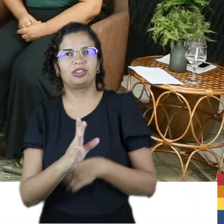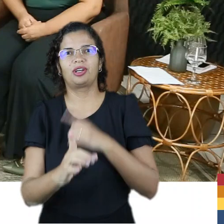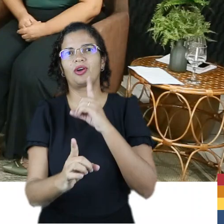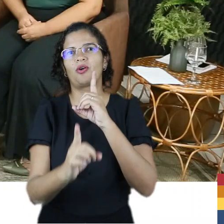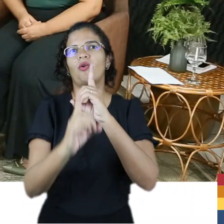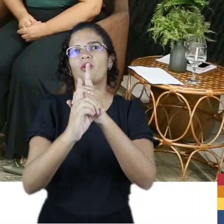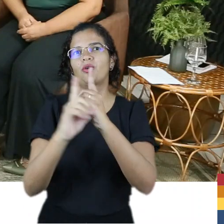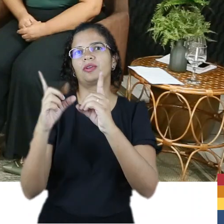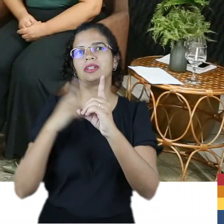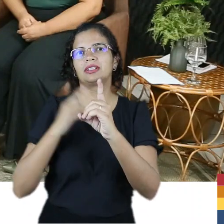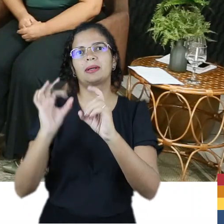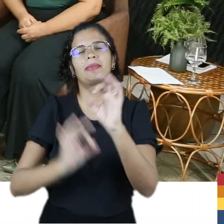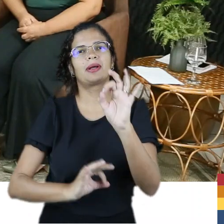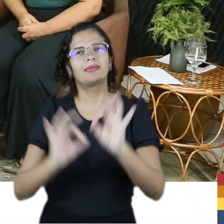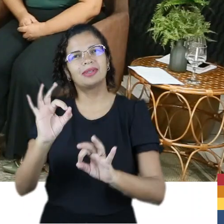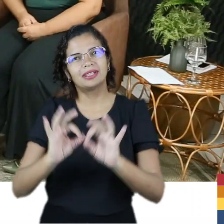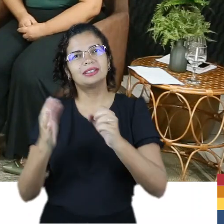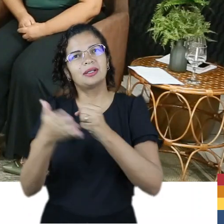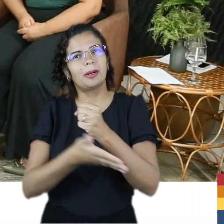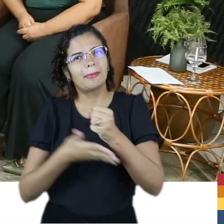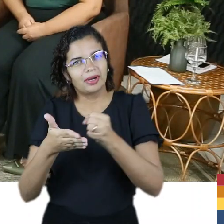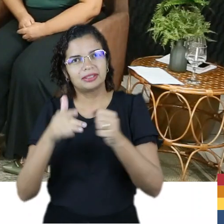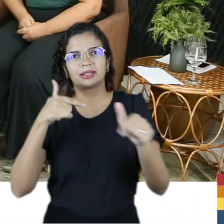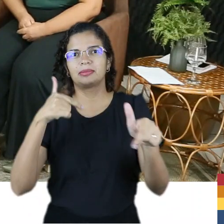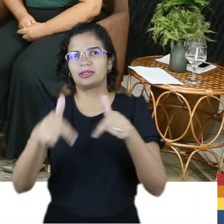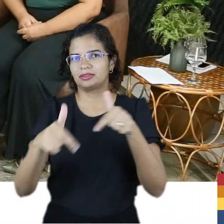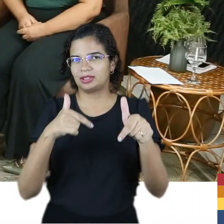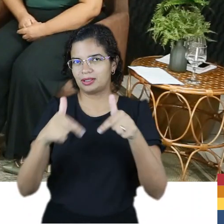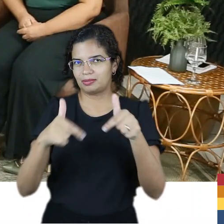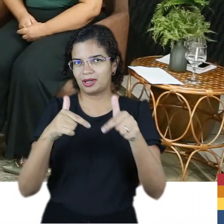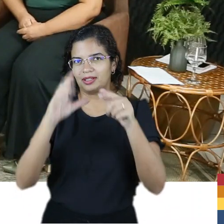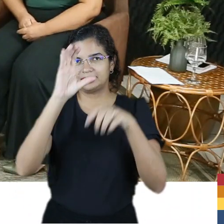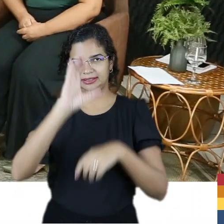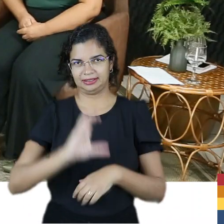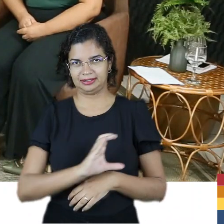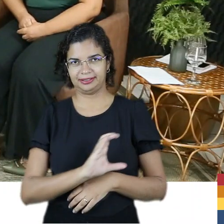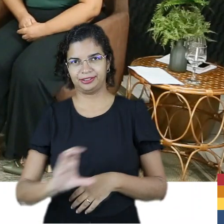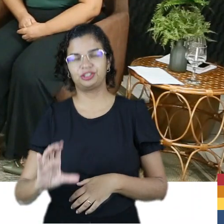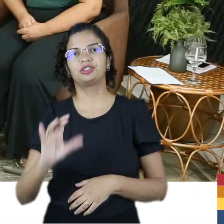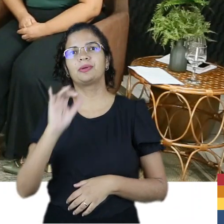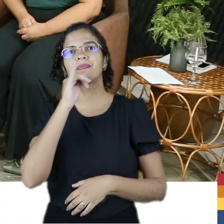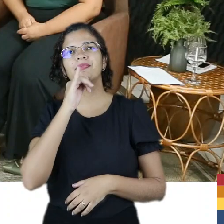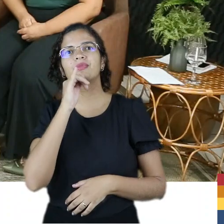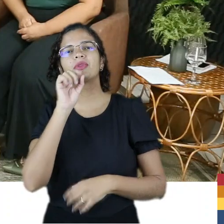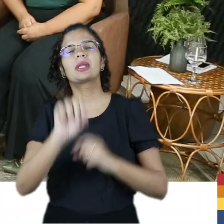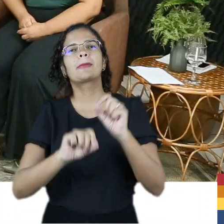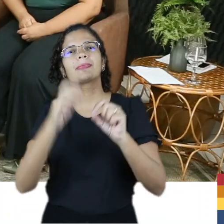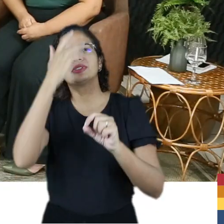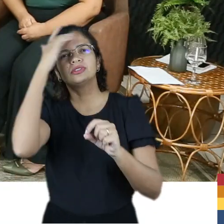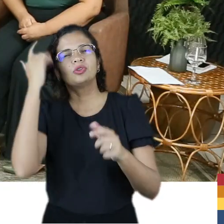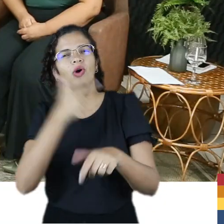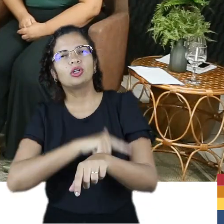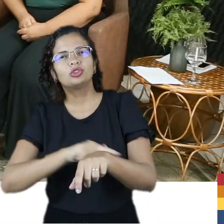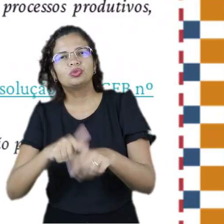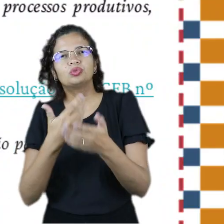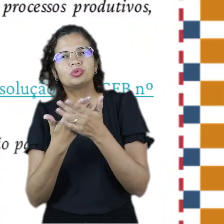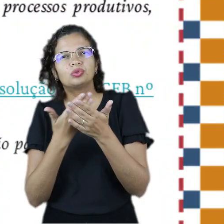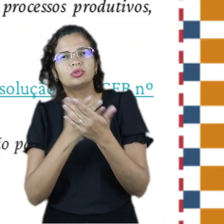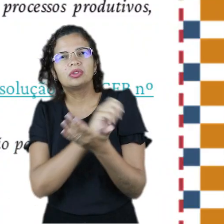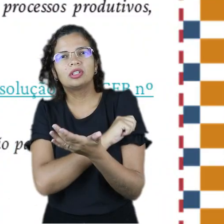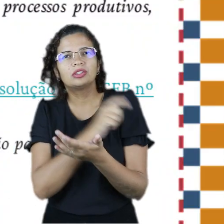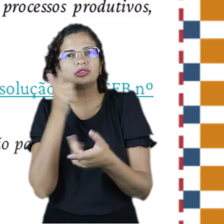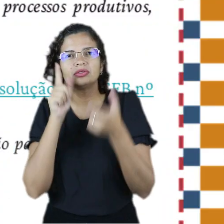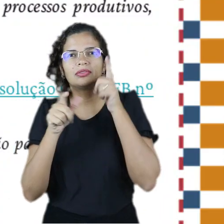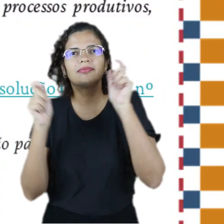a Lei de Diretrizes e Bases da Educação Nacional com relação à perspectiva da relação em educação e trabalho? Então, quando a gente